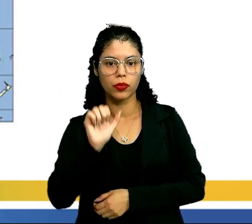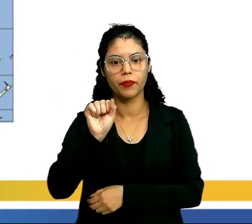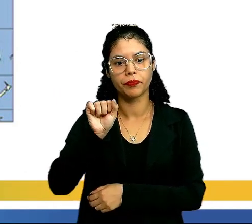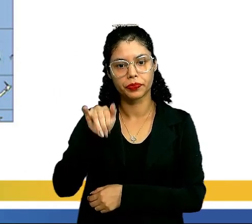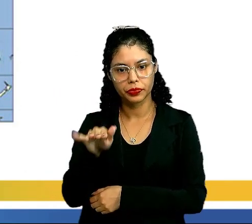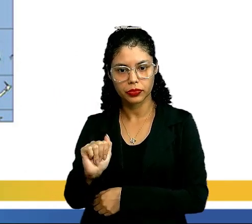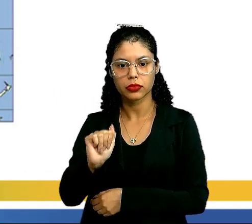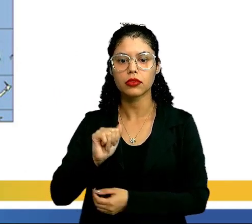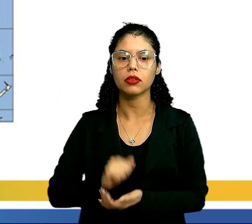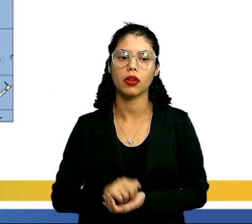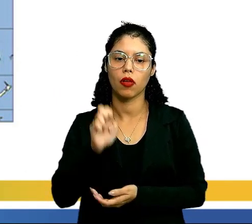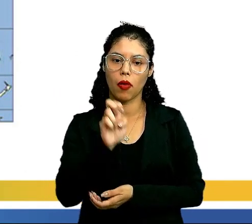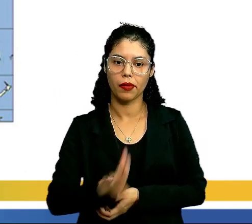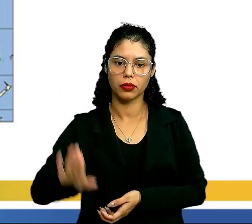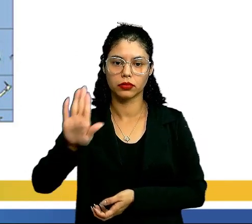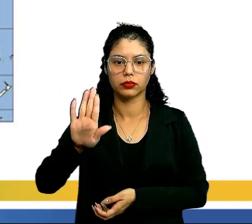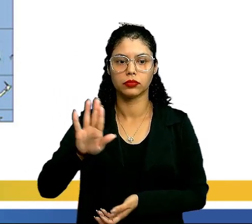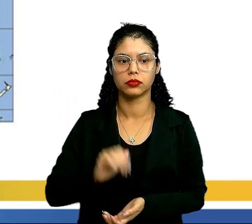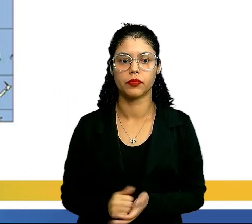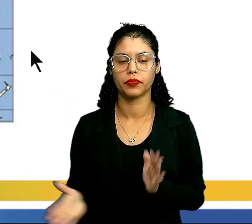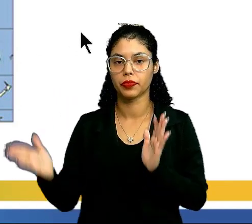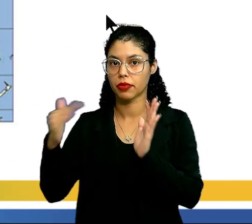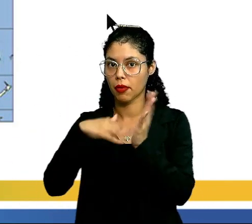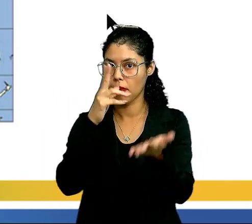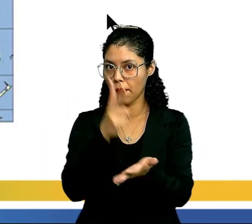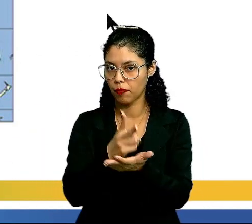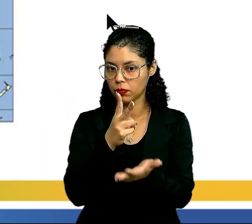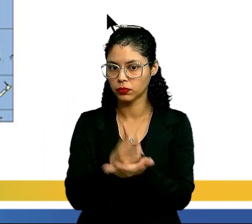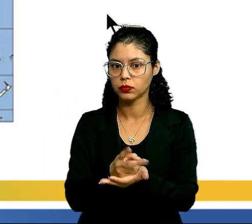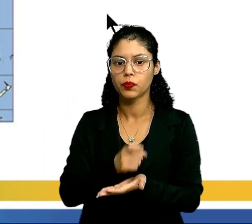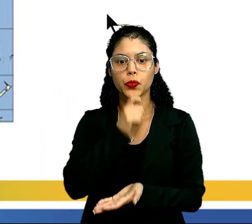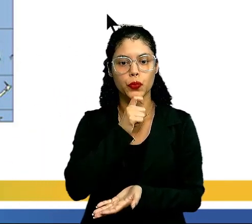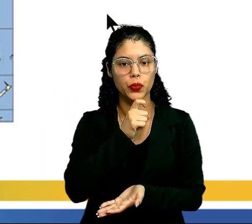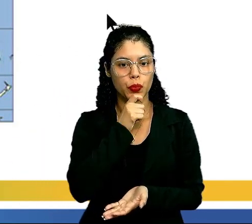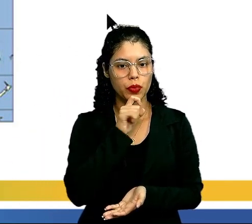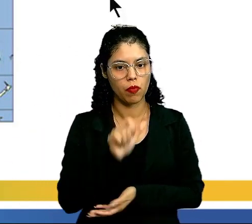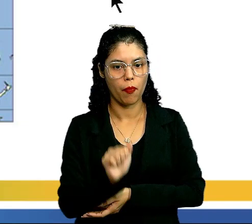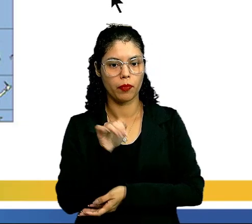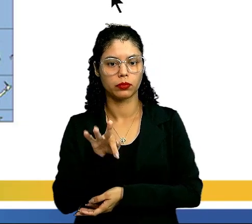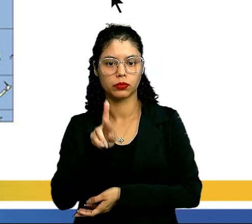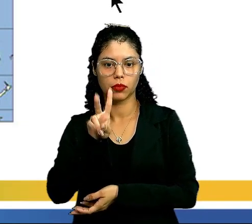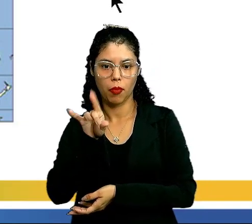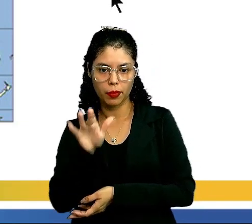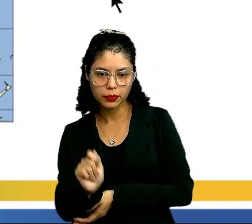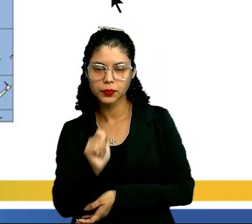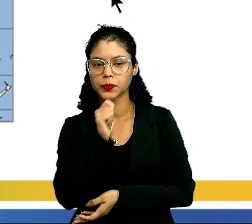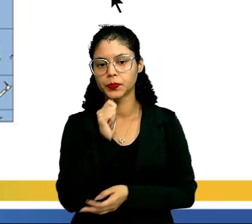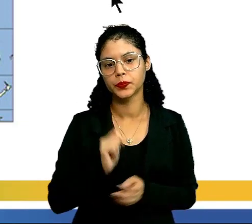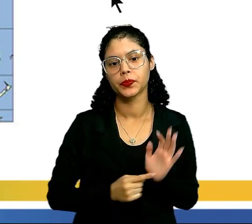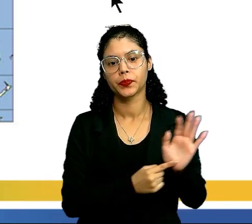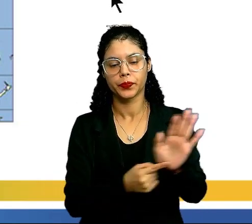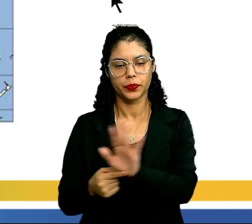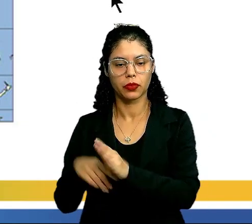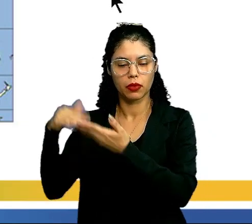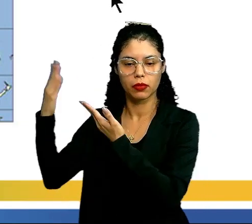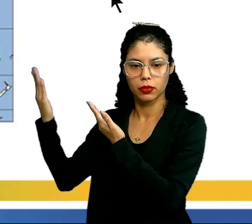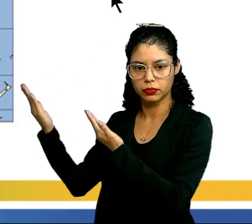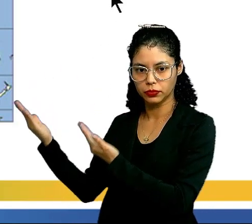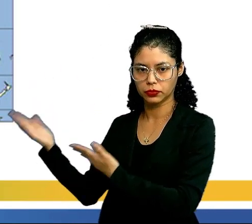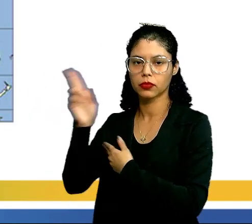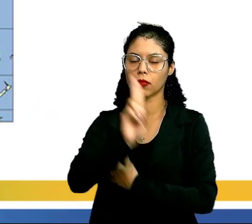Ásia, Europa e até mesmo a Antártida, essa é a projeção ideal para você